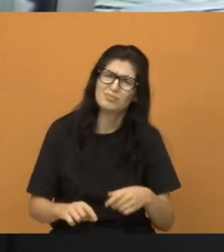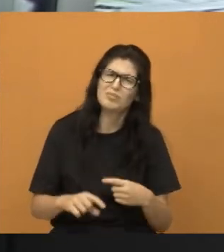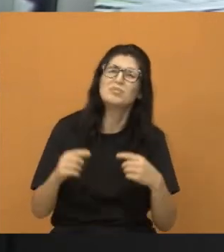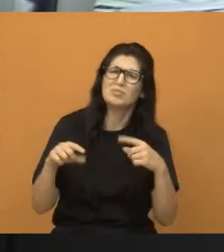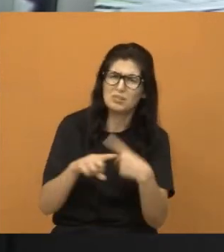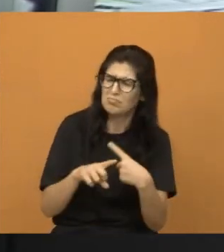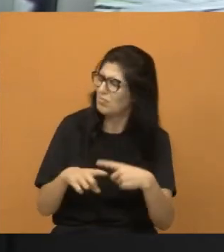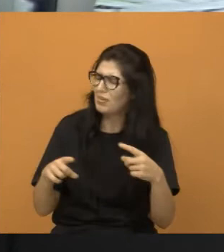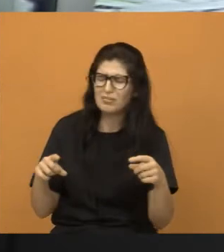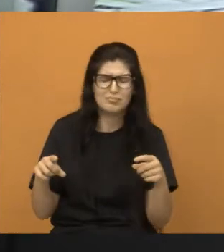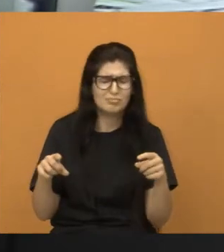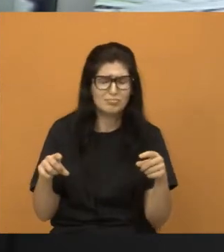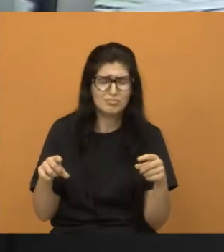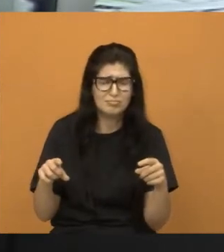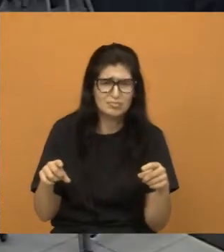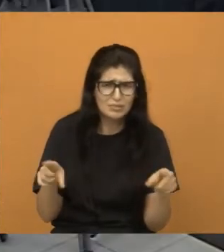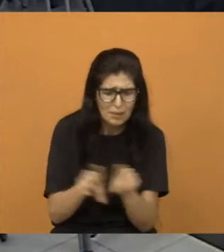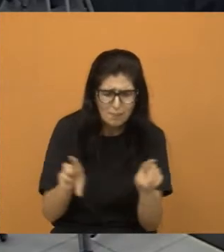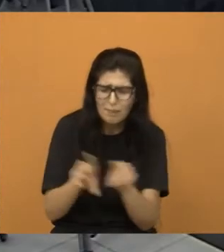sou contrária.